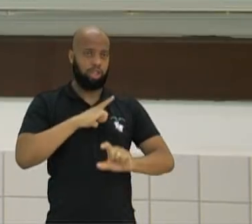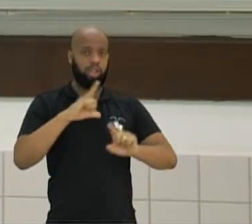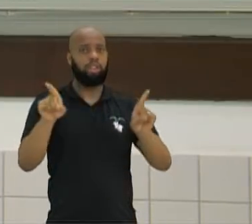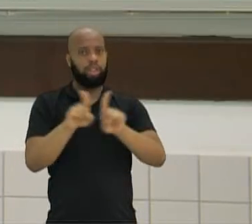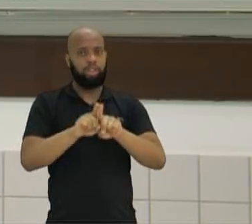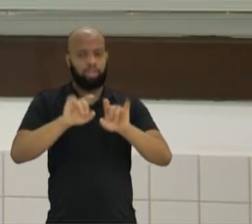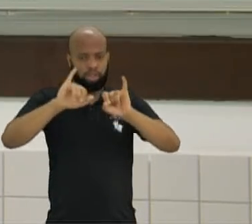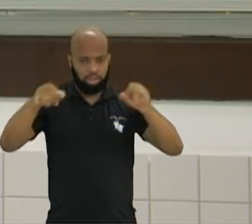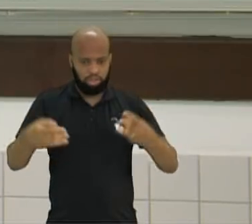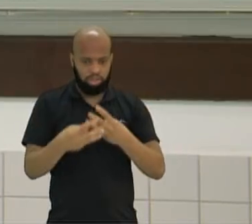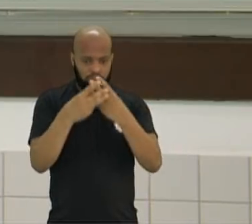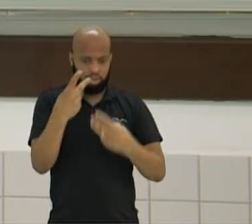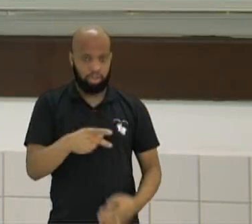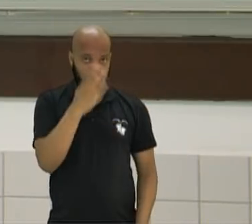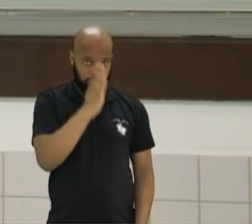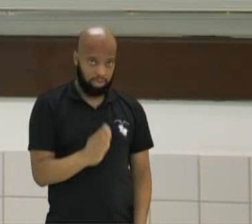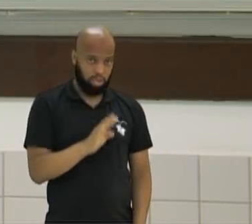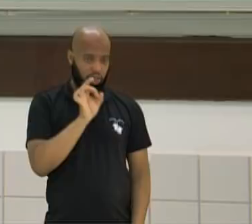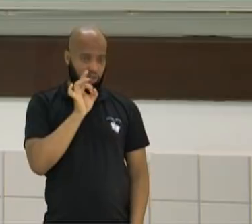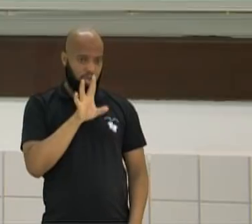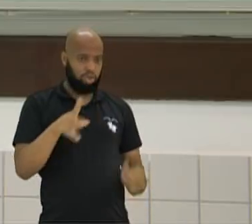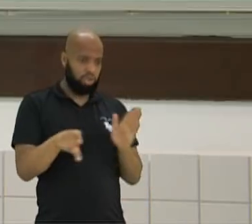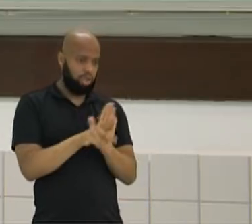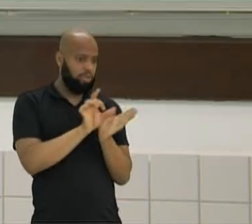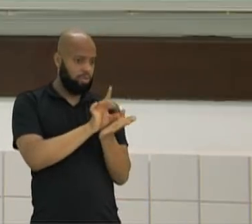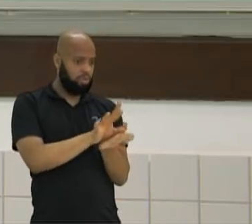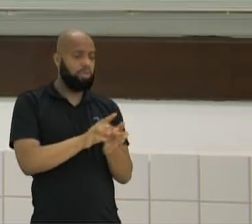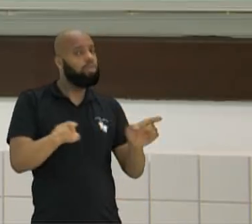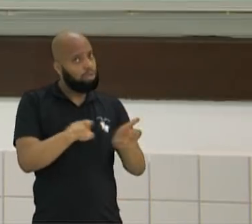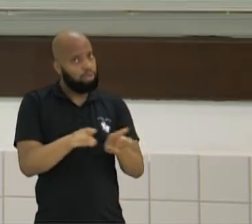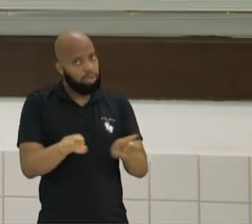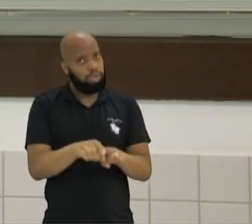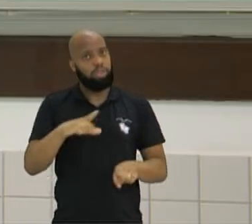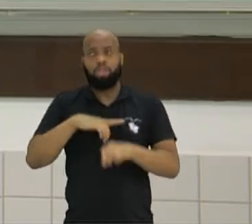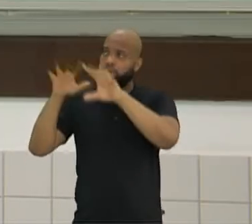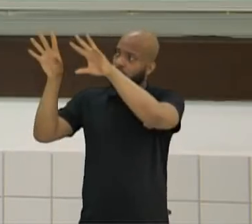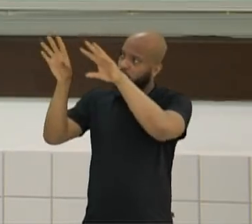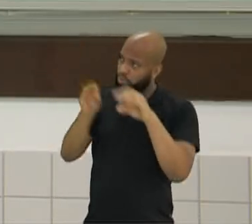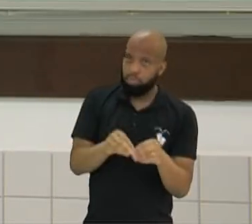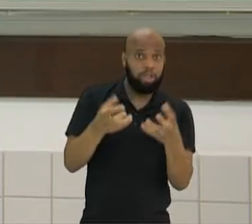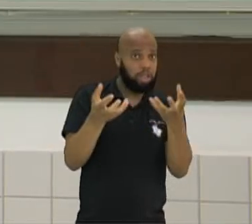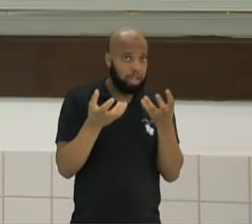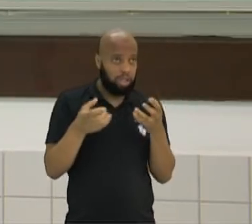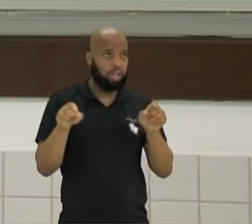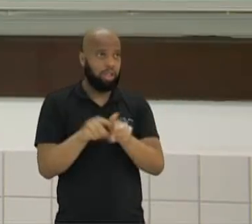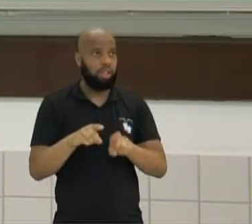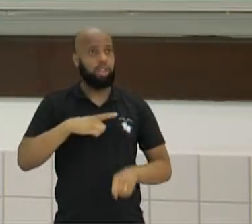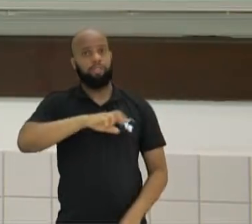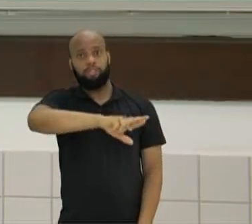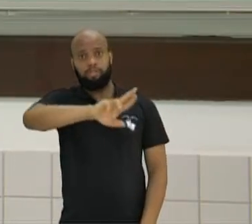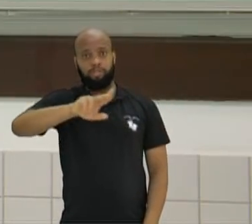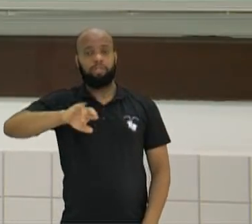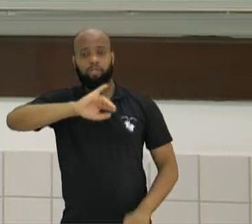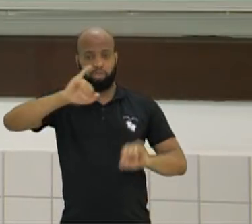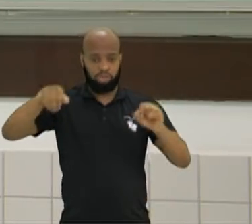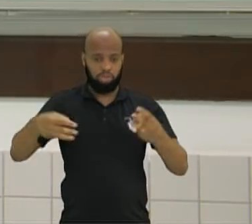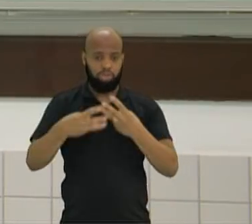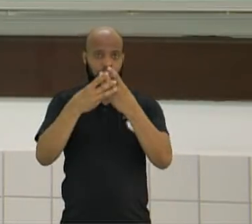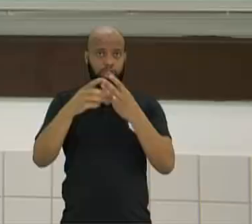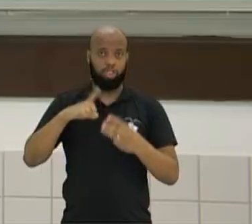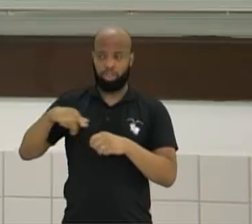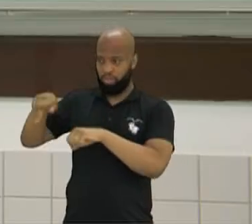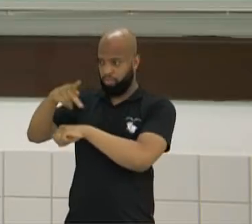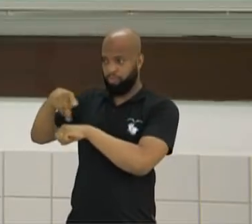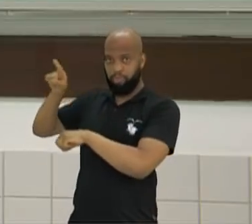no Brasil, né? Não somente como banidos, mas também tem migrações e também tem as questões de muitos judeus que foram expulsos, banidos